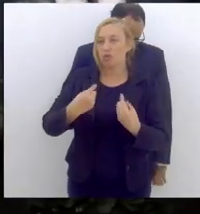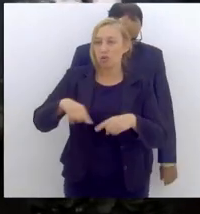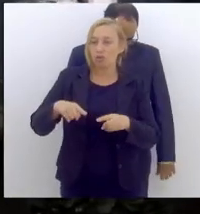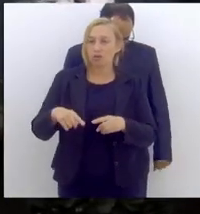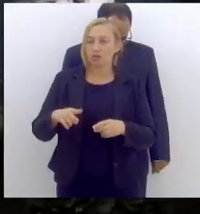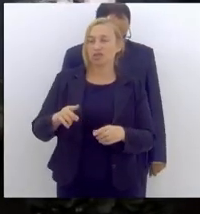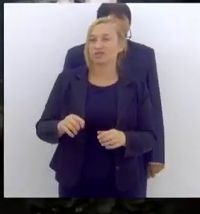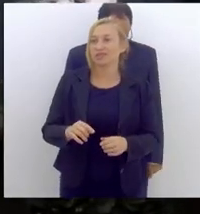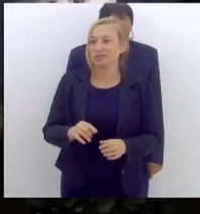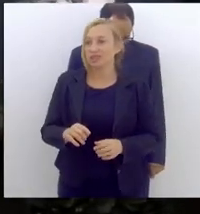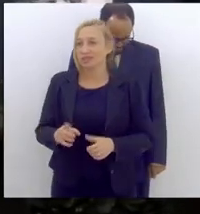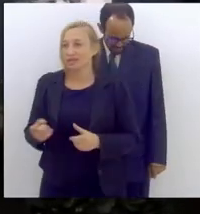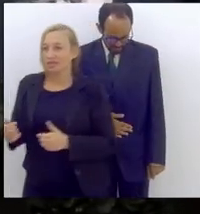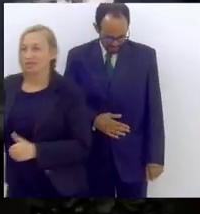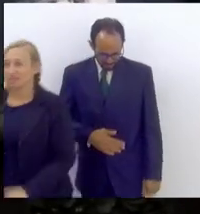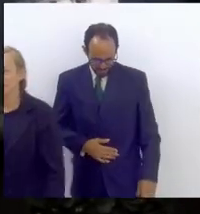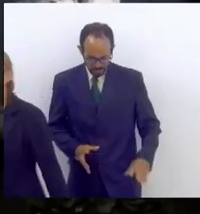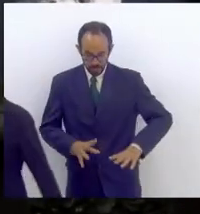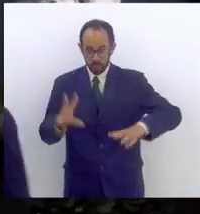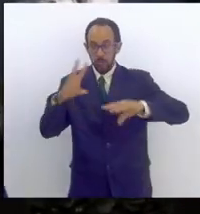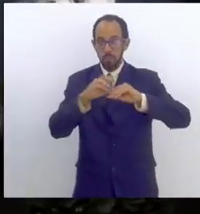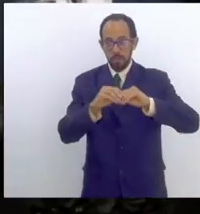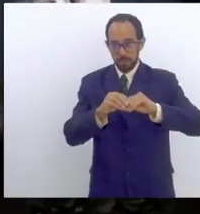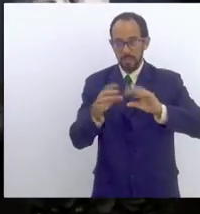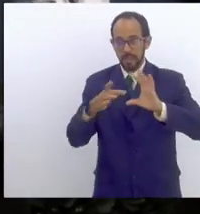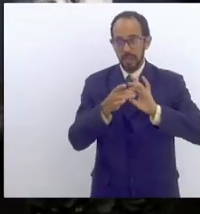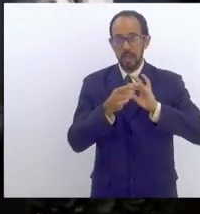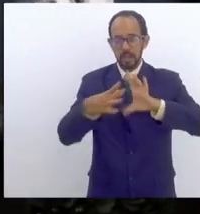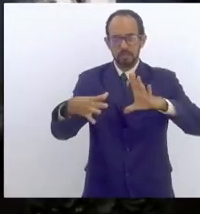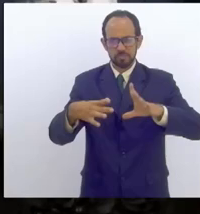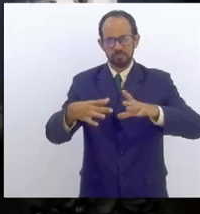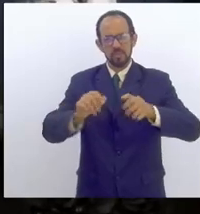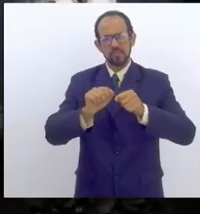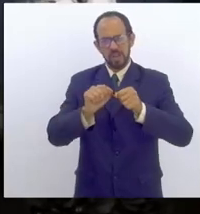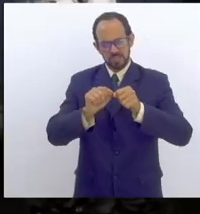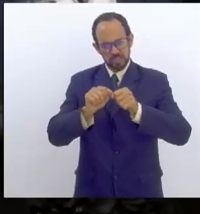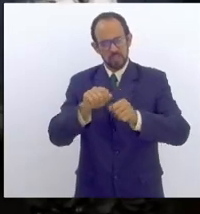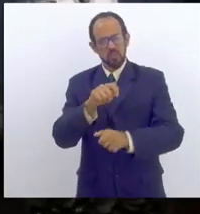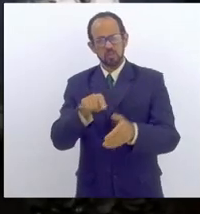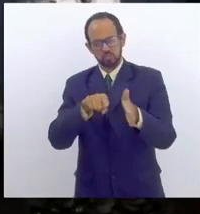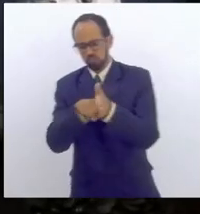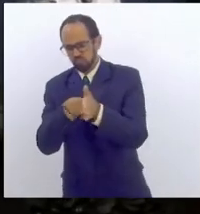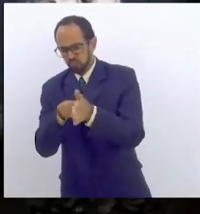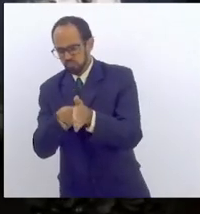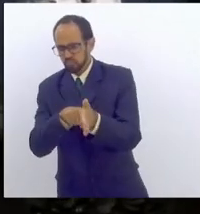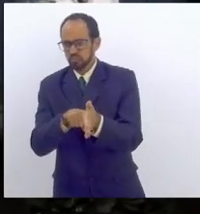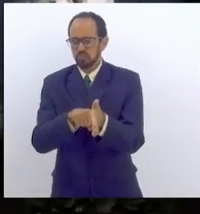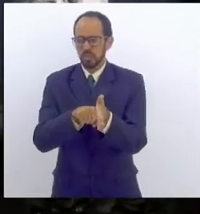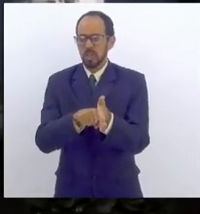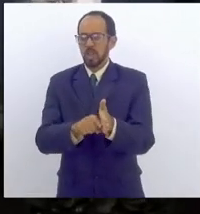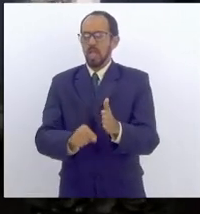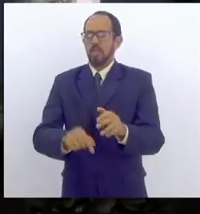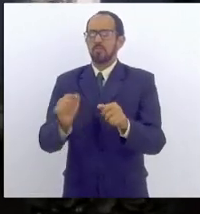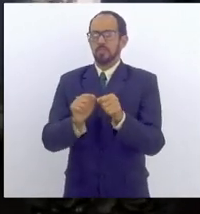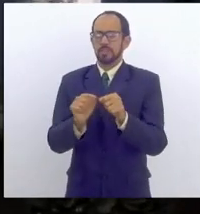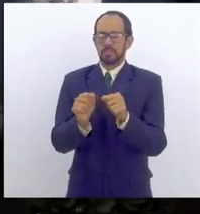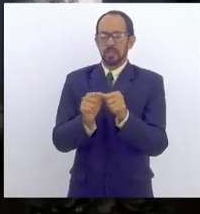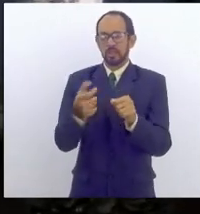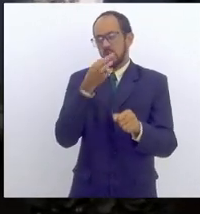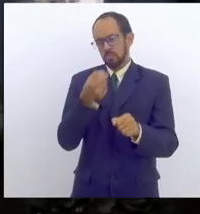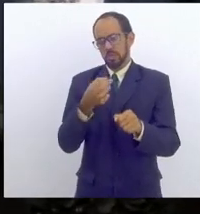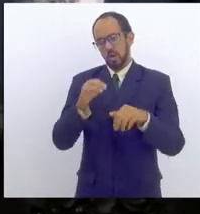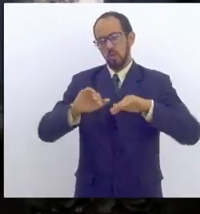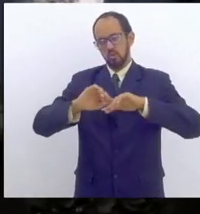fortalecerá a democracia, exercendo o controle, a fiscalização e o contraditório como é próprio dos parlamentos.